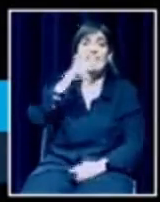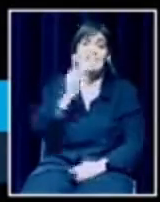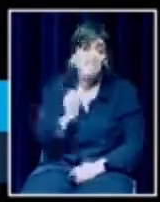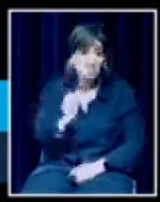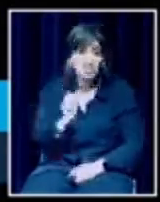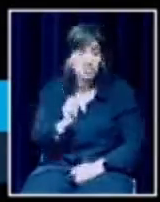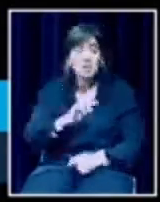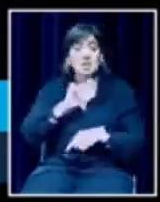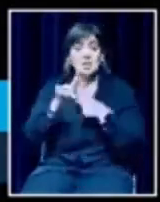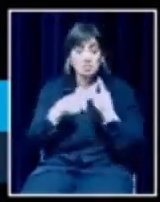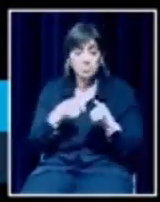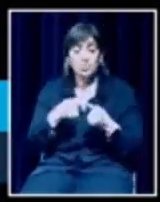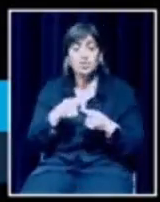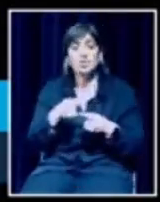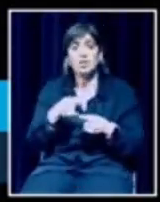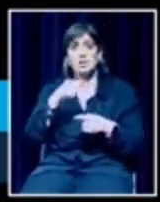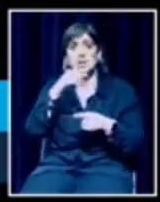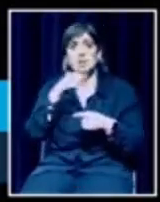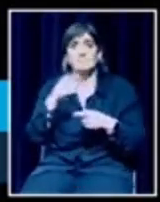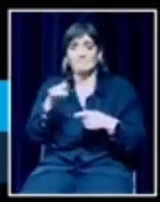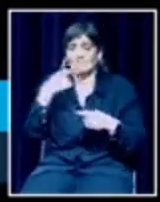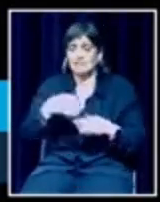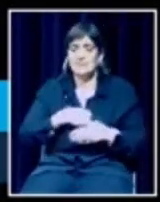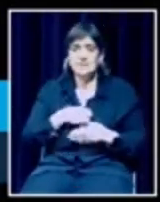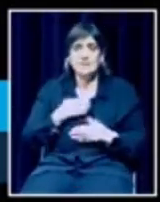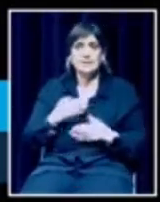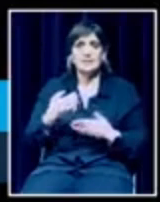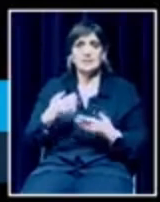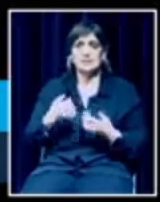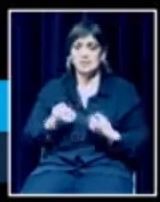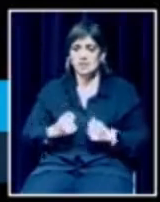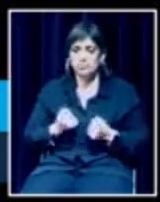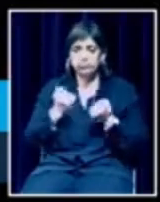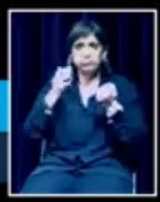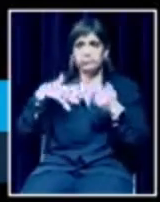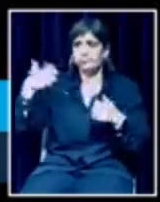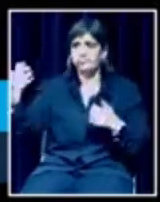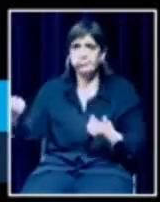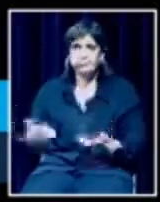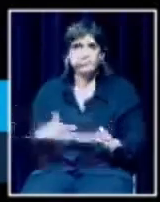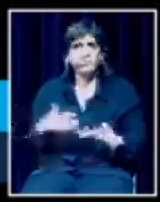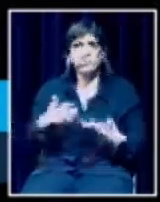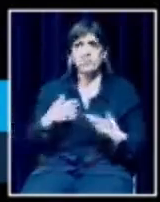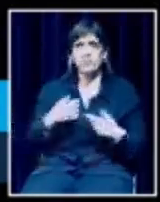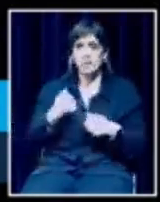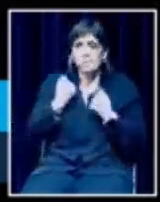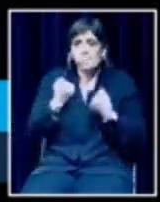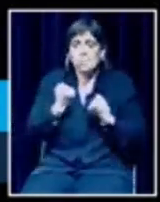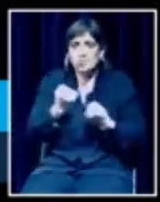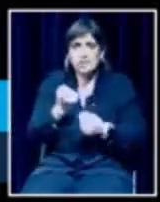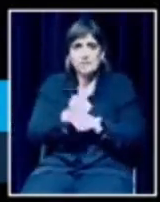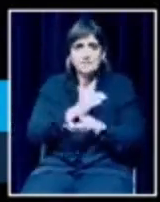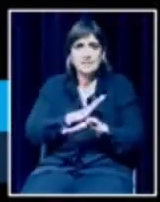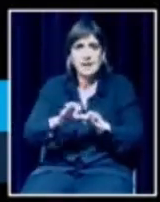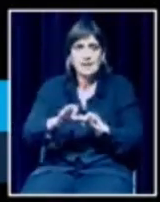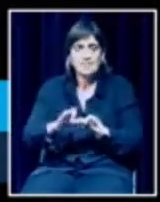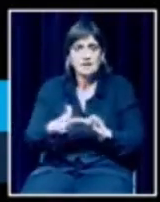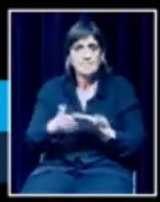canalização desse sentimentos de revolta de indignação de impotência